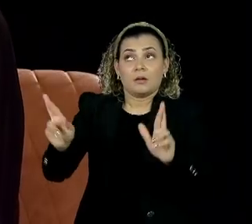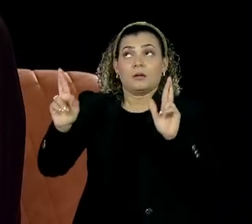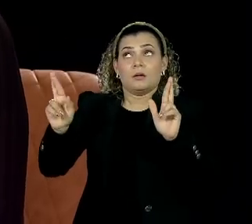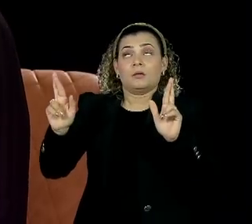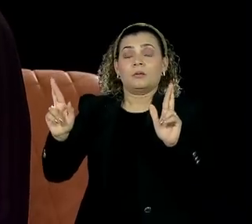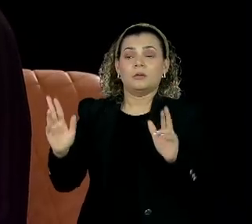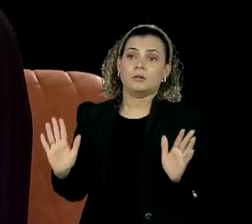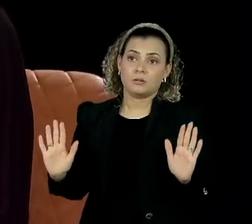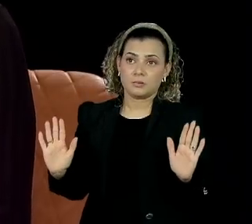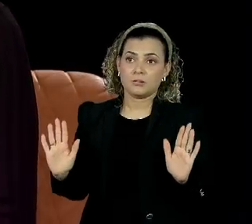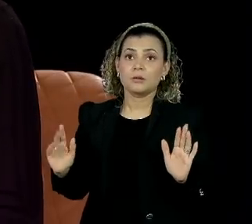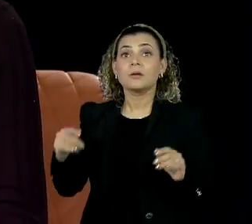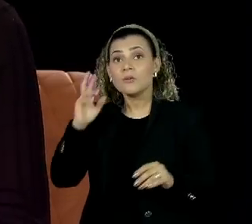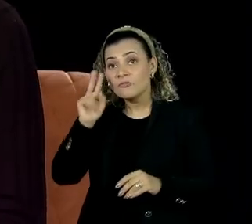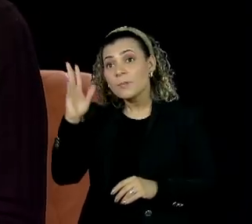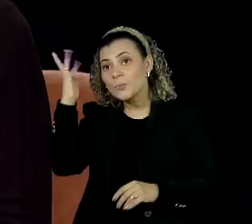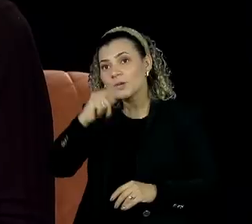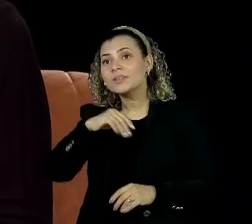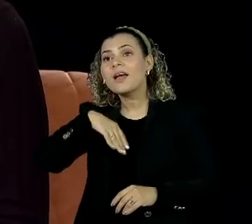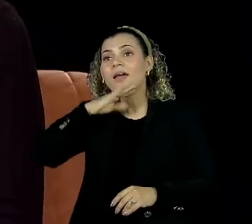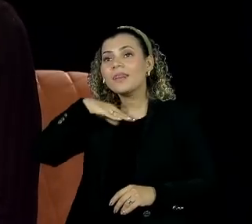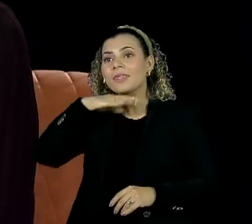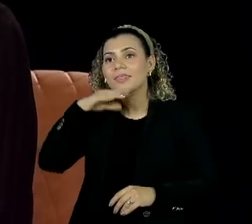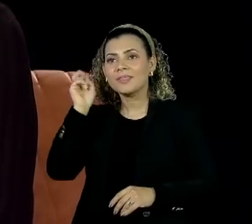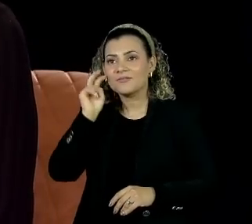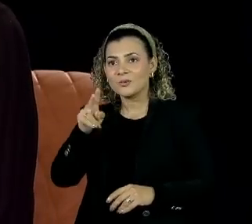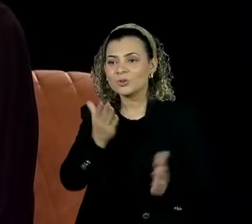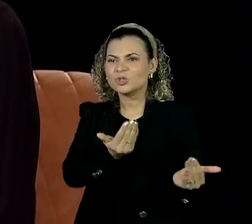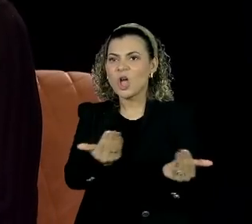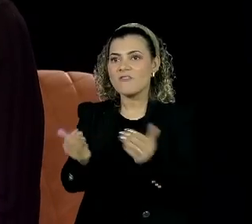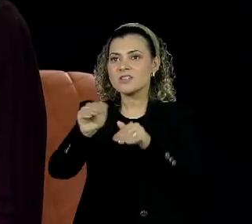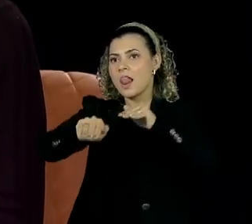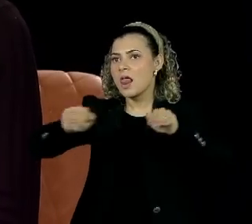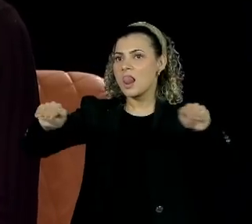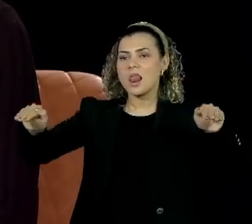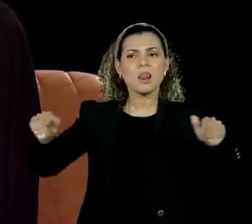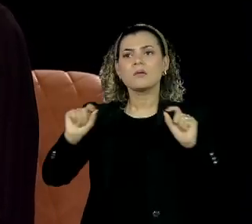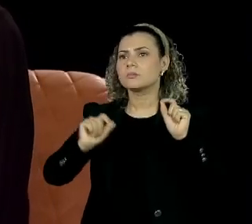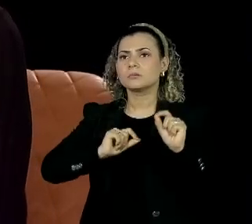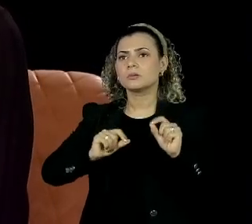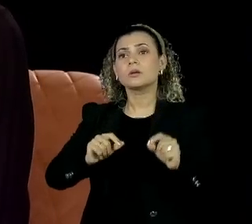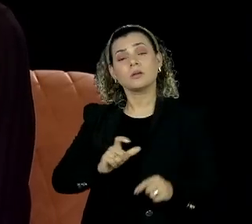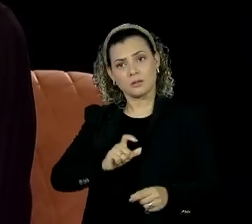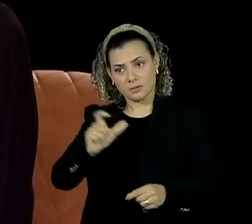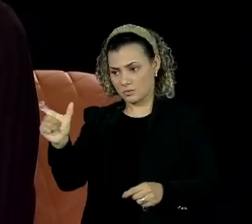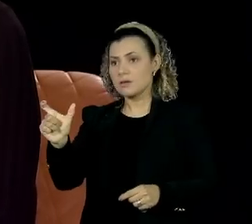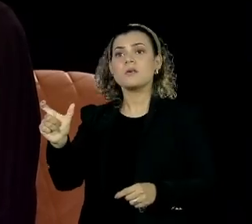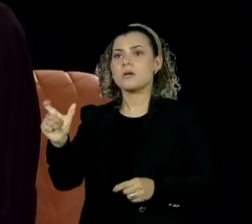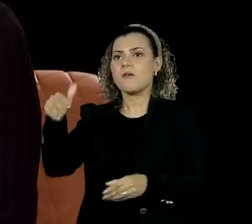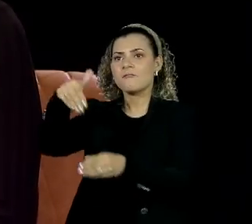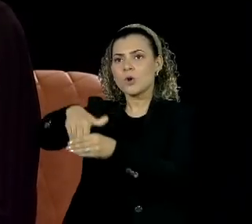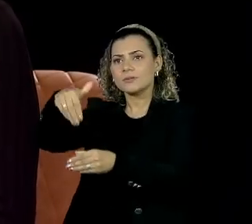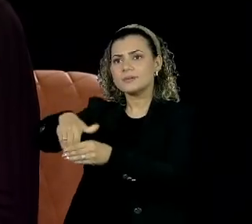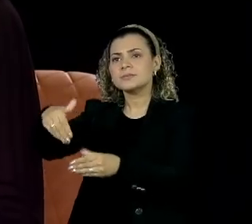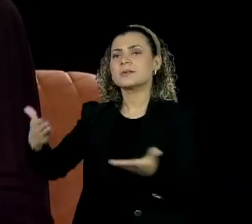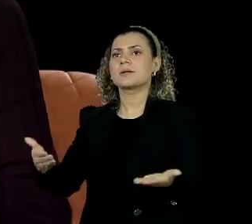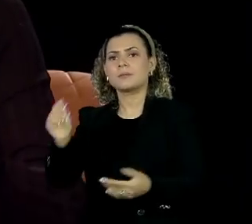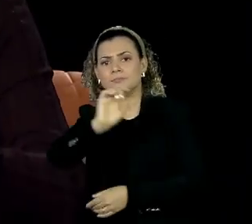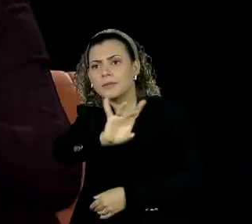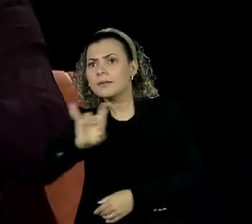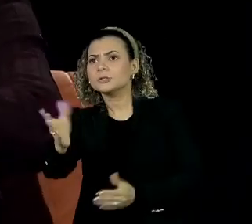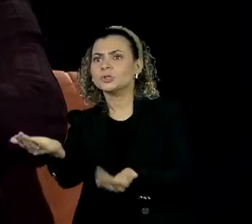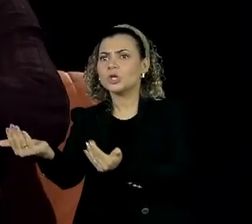muito bacana, a Anitta, por exemplo, fez um movimento grande, né, para os jovens tirarem seu título de eleitor e votarem, porque as pessoas, às